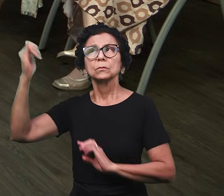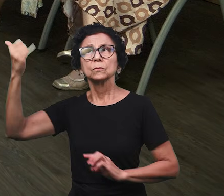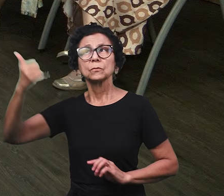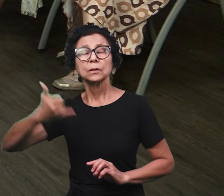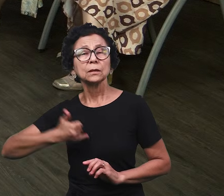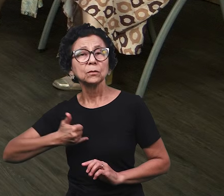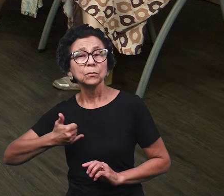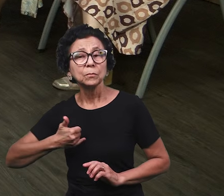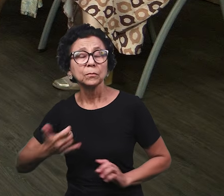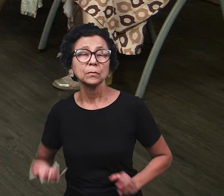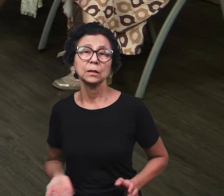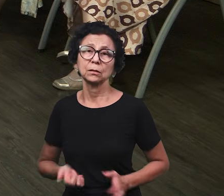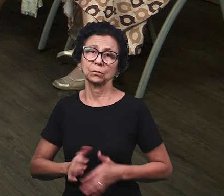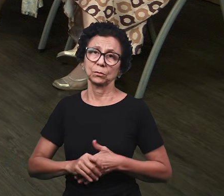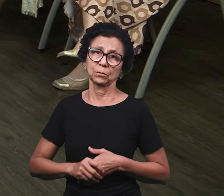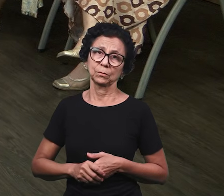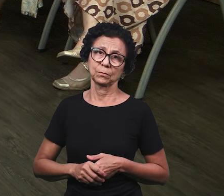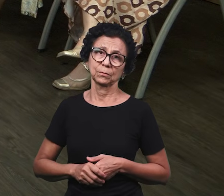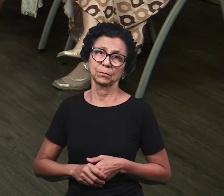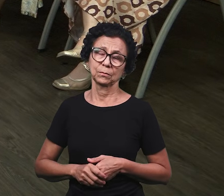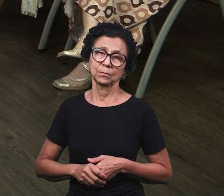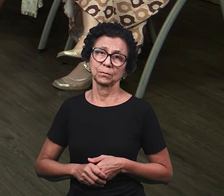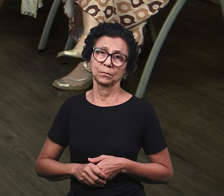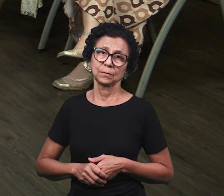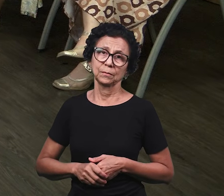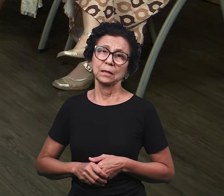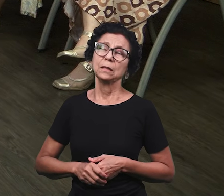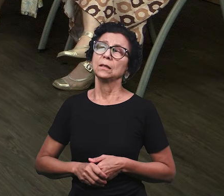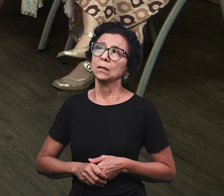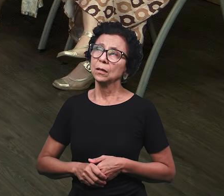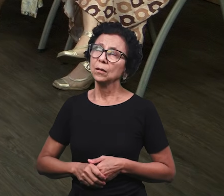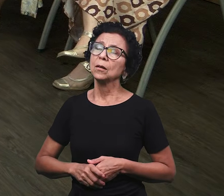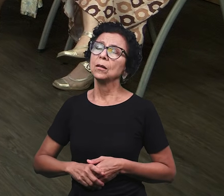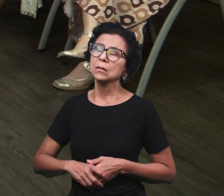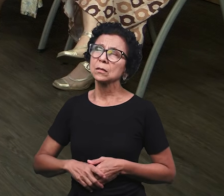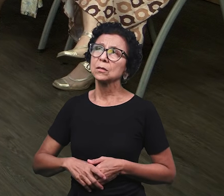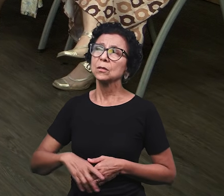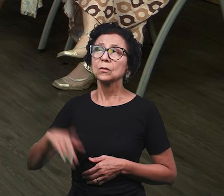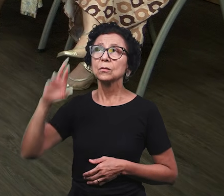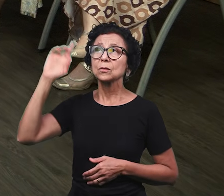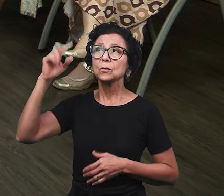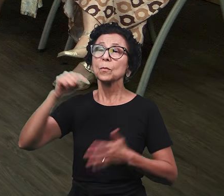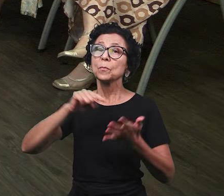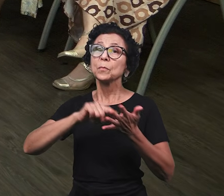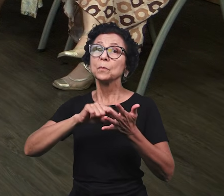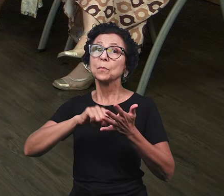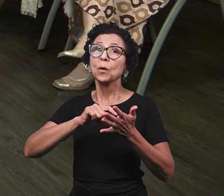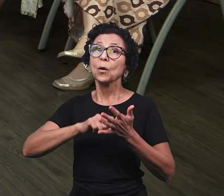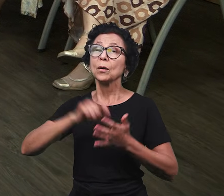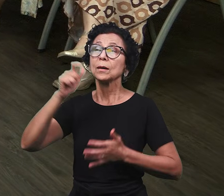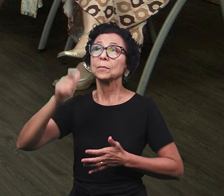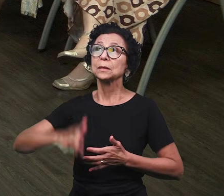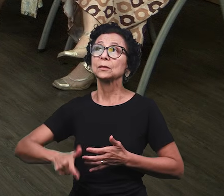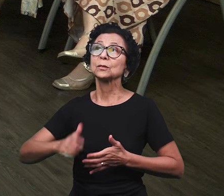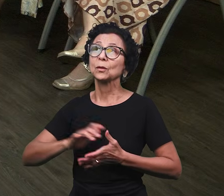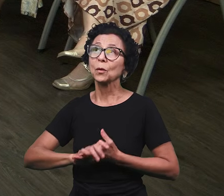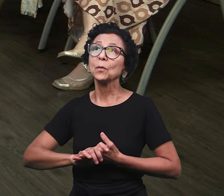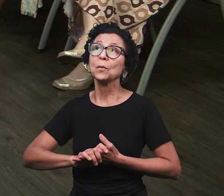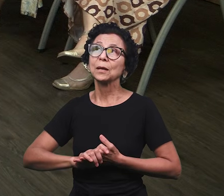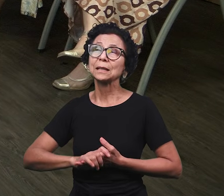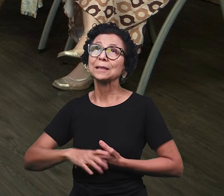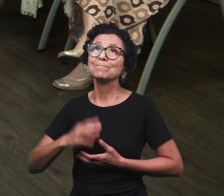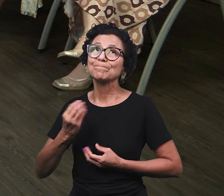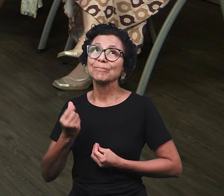fale comigo, opere uma benção, e lá se prove o Senhor também revele ali o meu escolhido. É diferente,